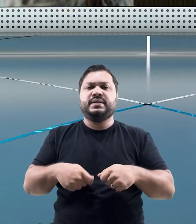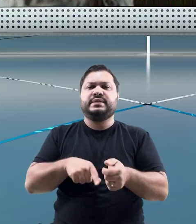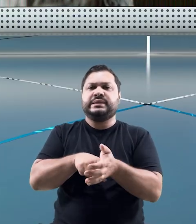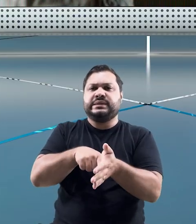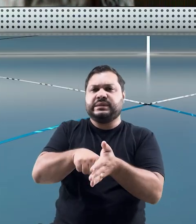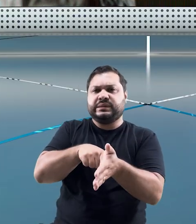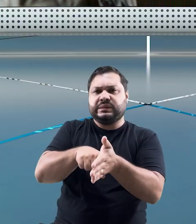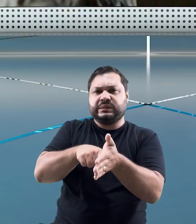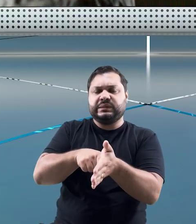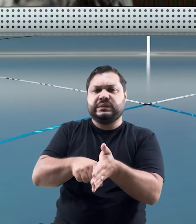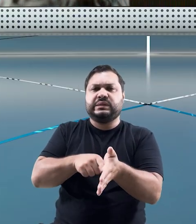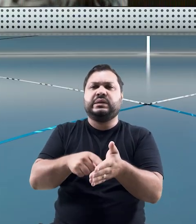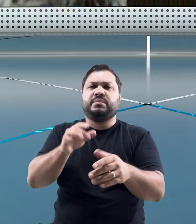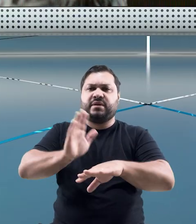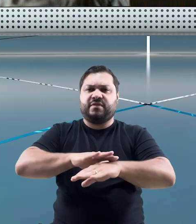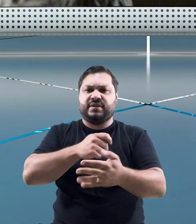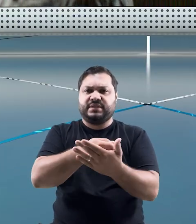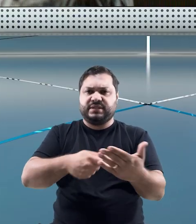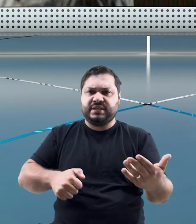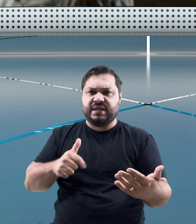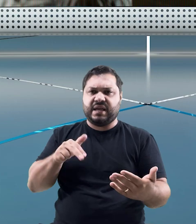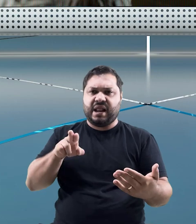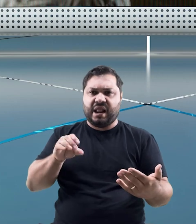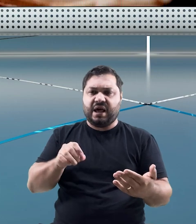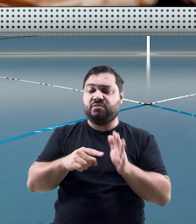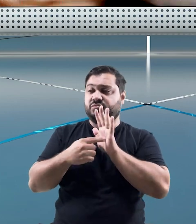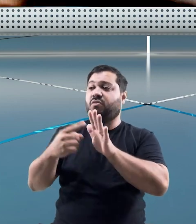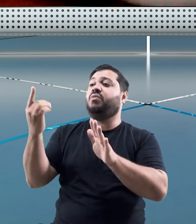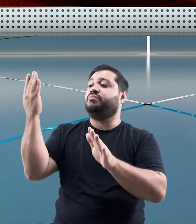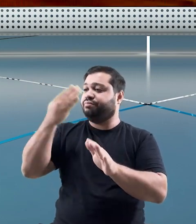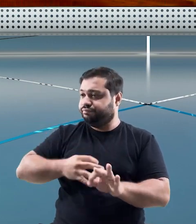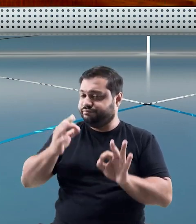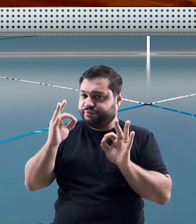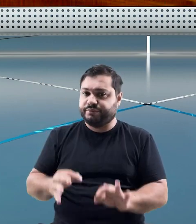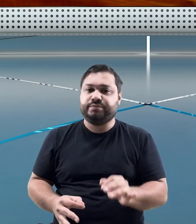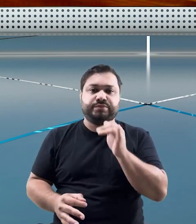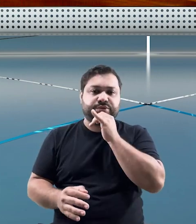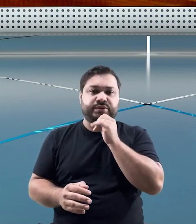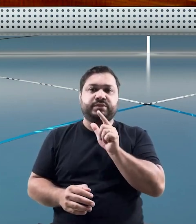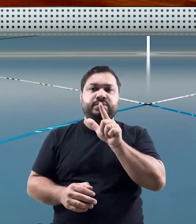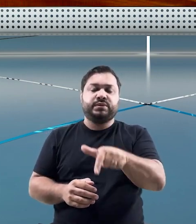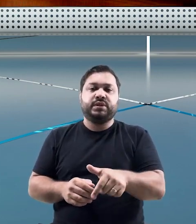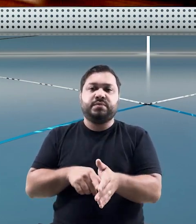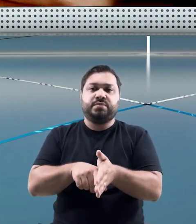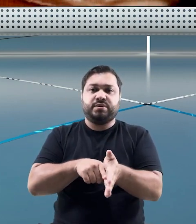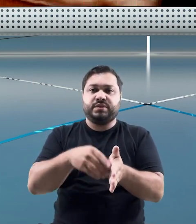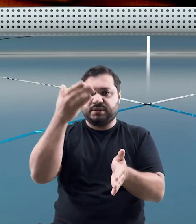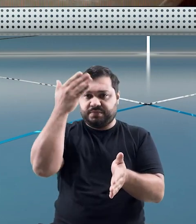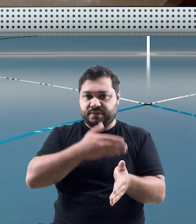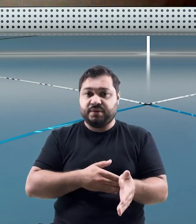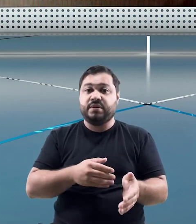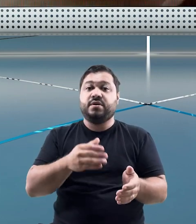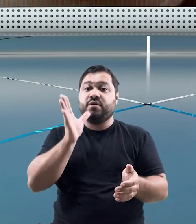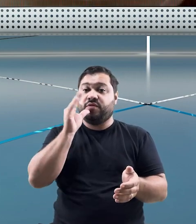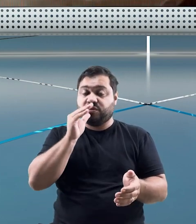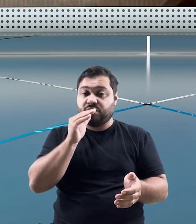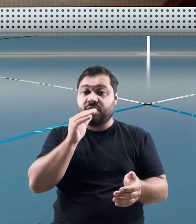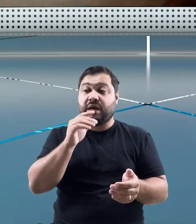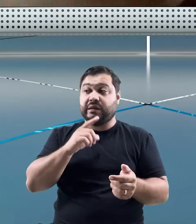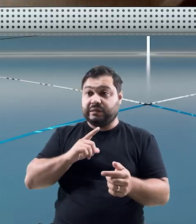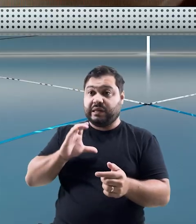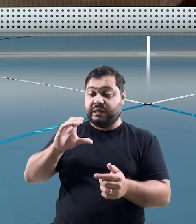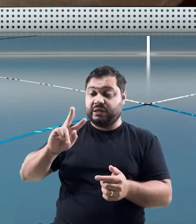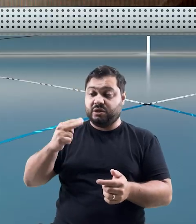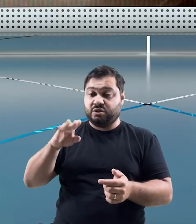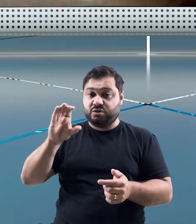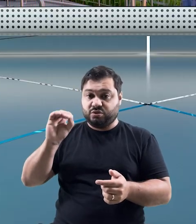uma perícia para emitir laudo constatando a insalubridade. Por exemplo, após perícia constatar que servidor estava